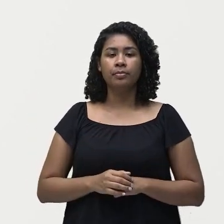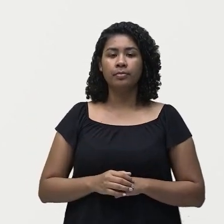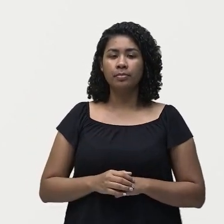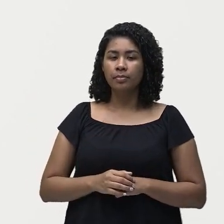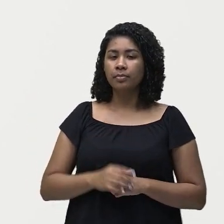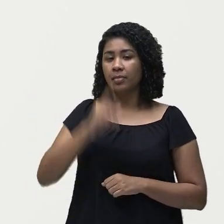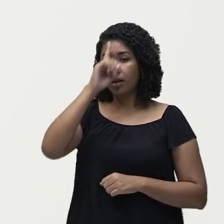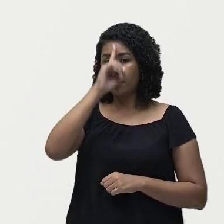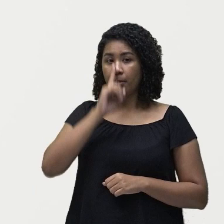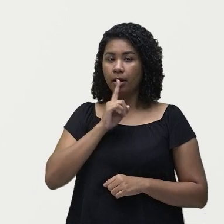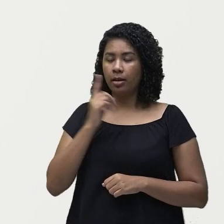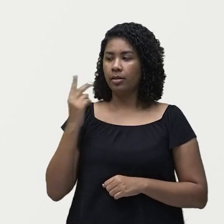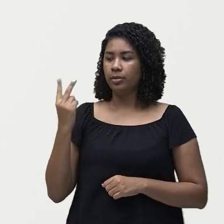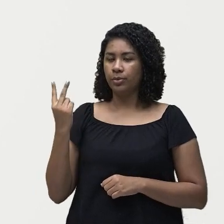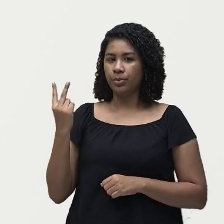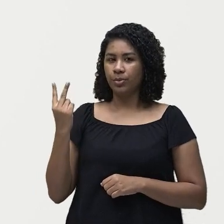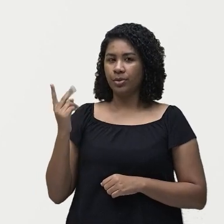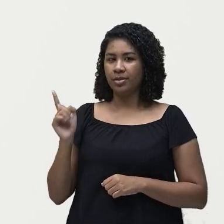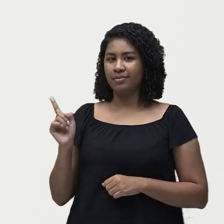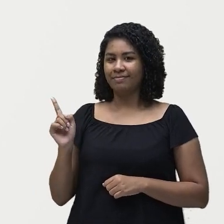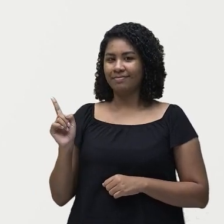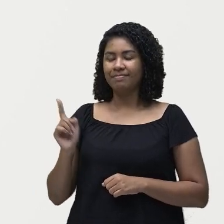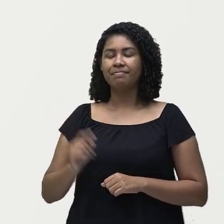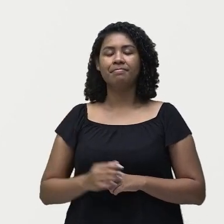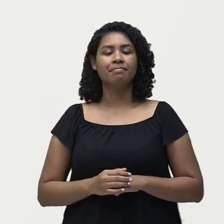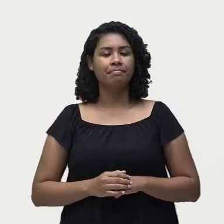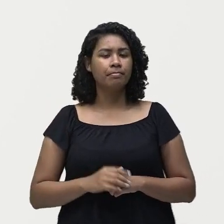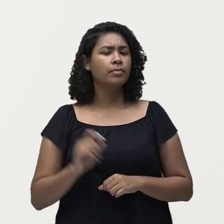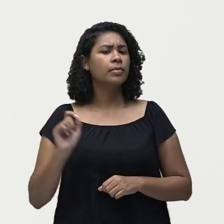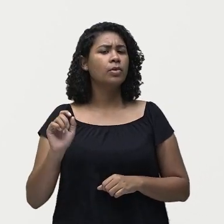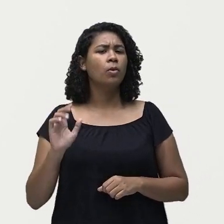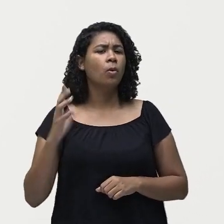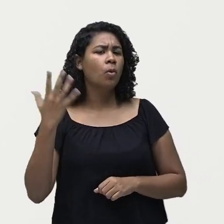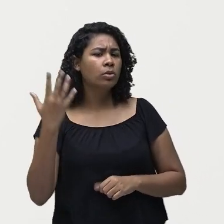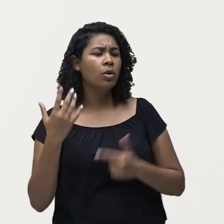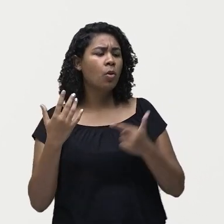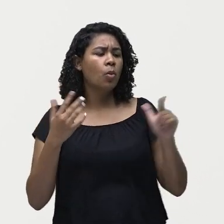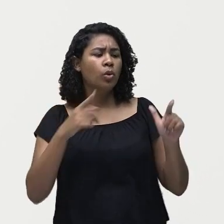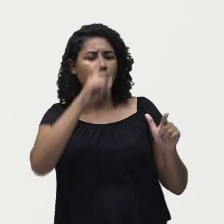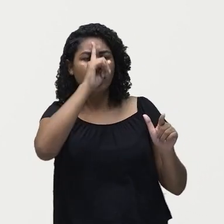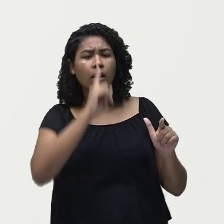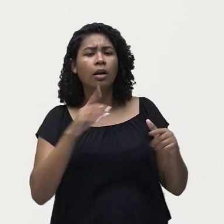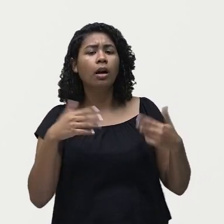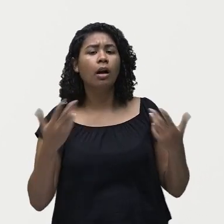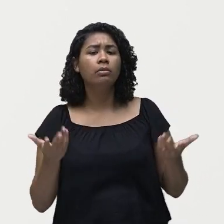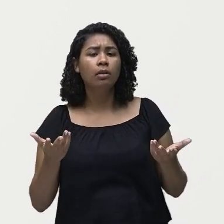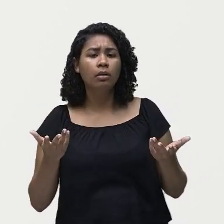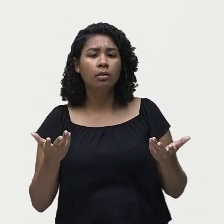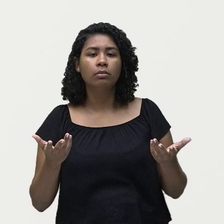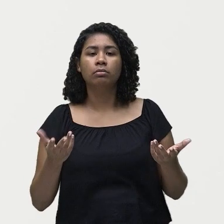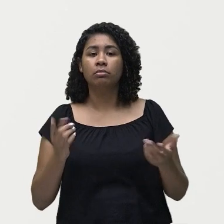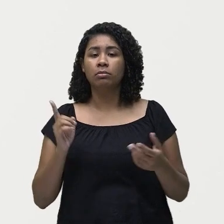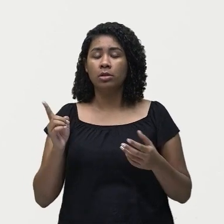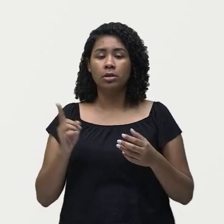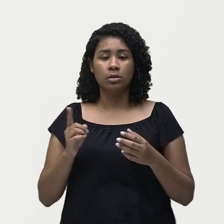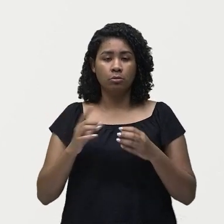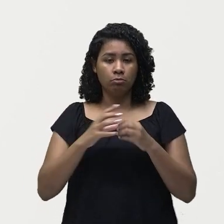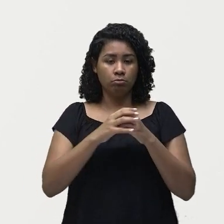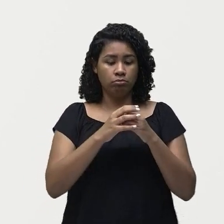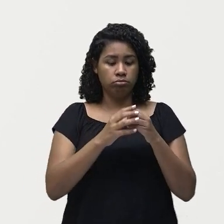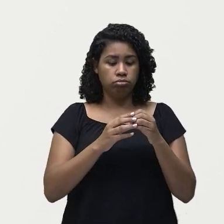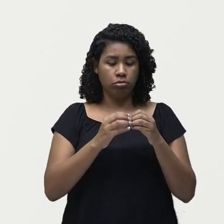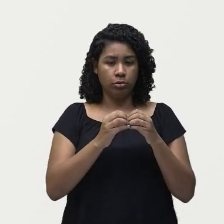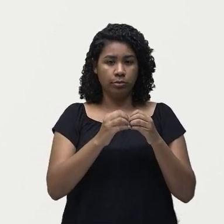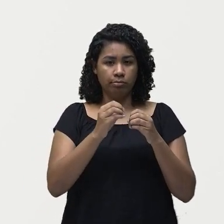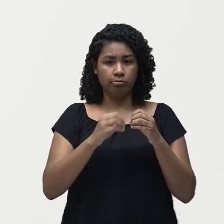2 átomos de cloro. Mas o que aconteceu com o outro átomo de cloro? Ele ficou solto, ele